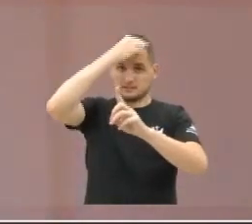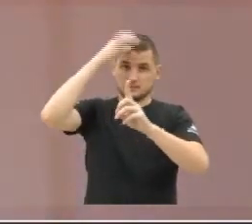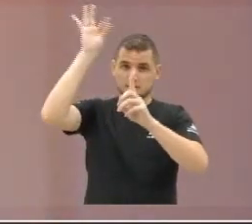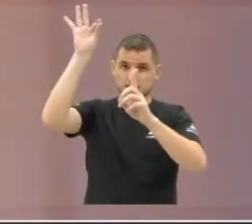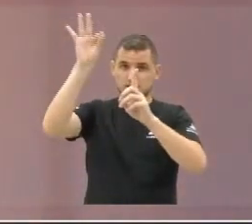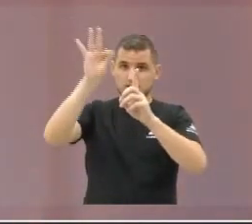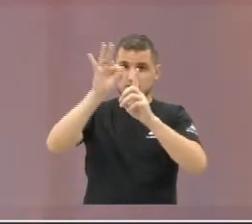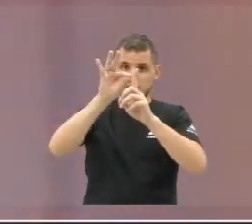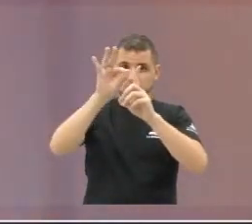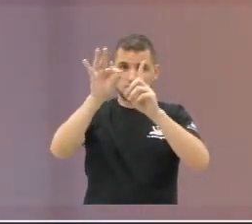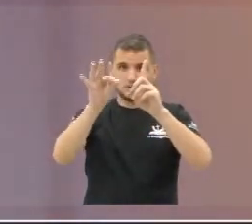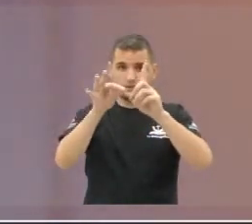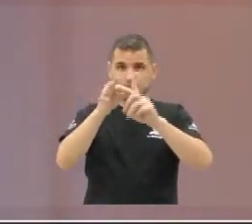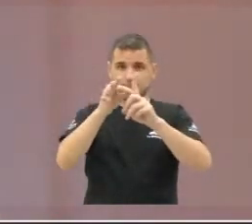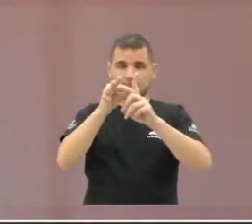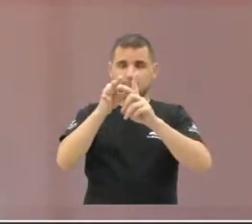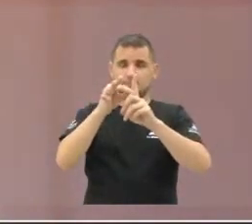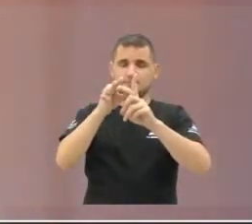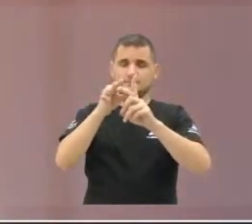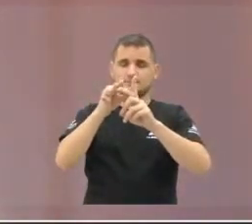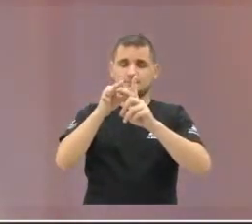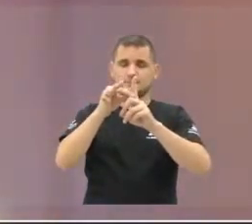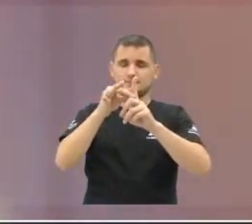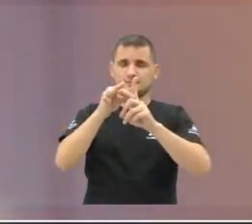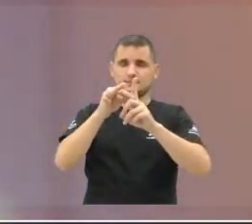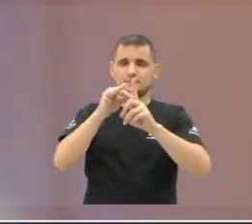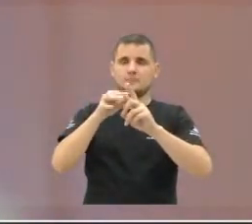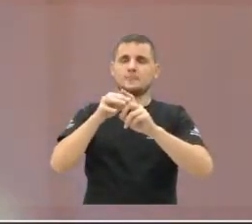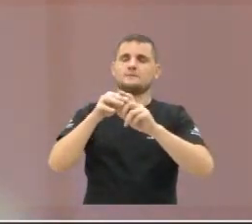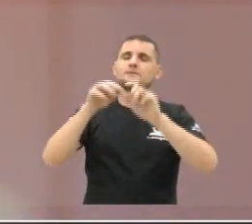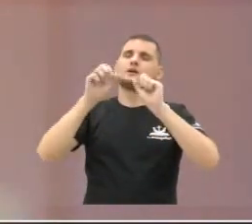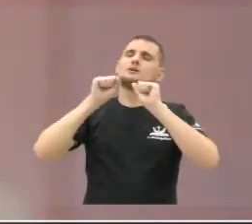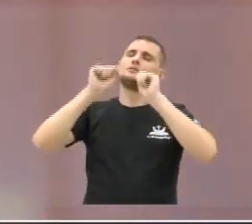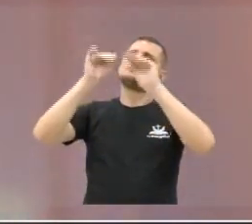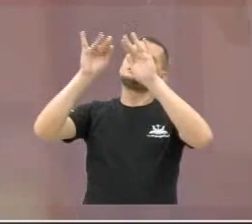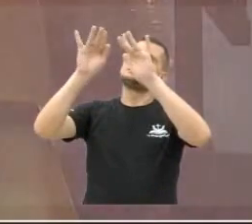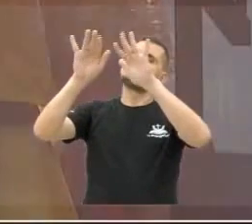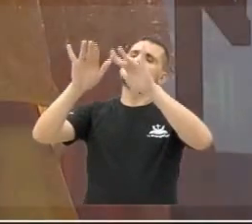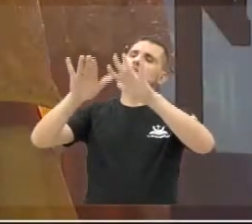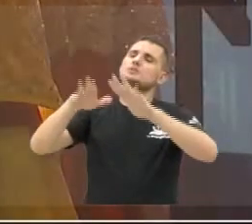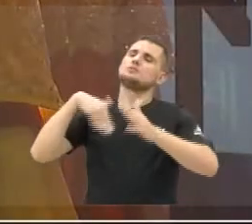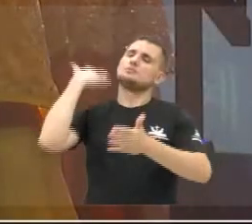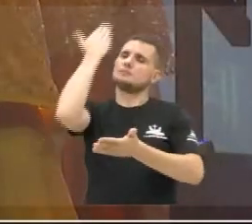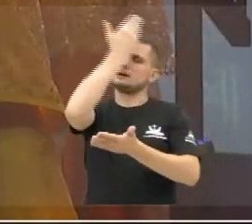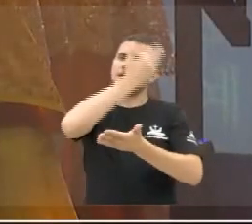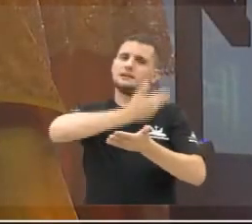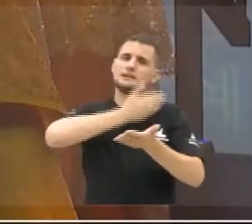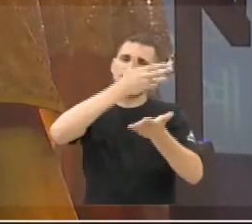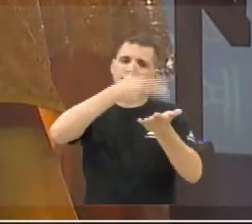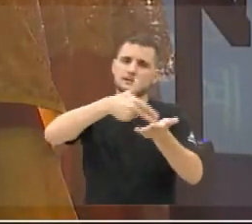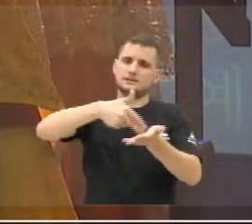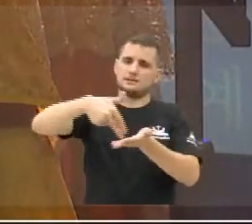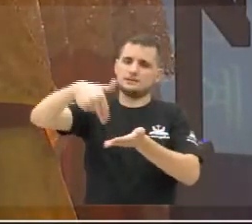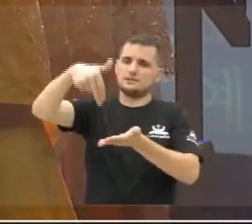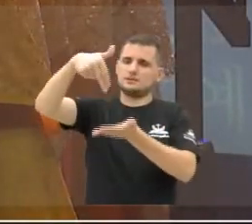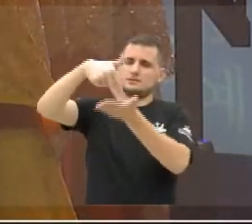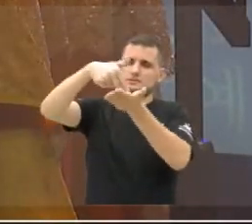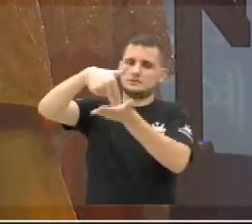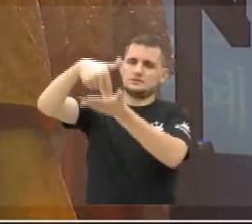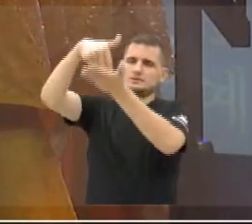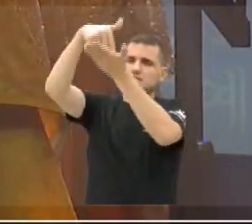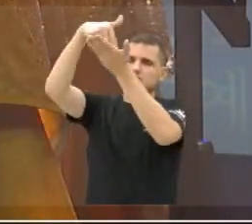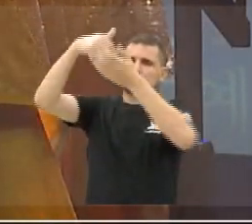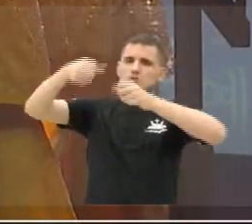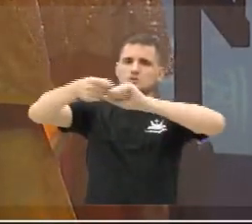Conceição. Bendita seja a sua Santa Imaculada Conceição. Bendita seja a sua gloriosa Assunção.